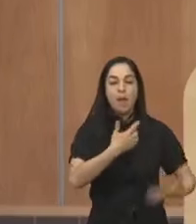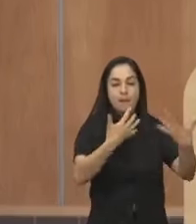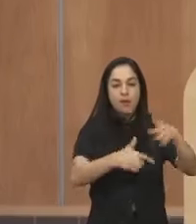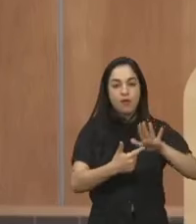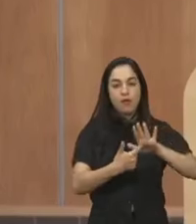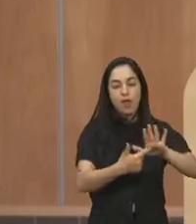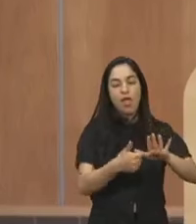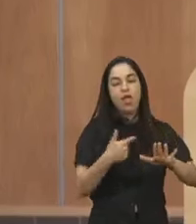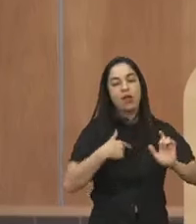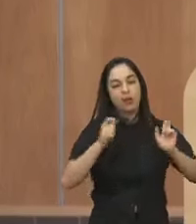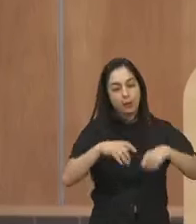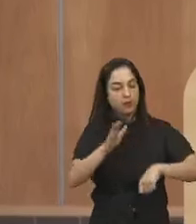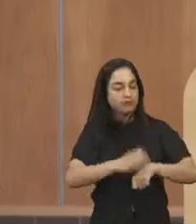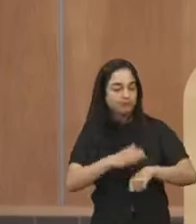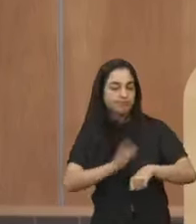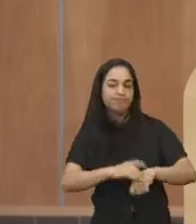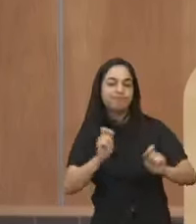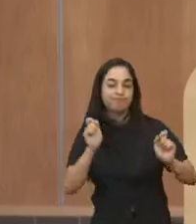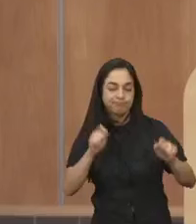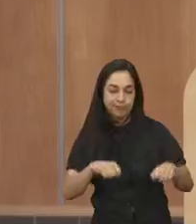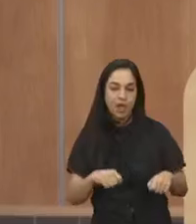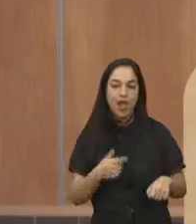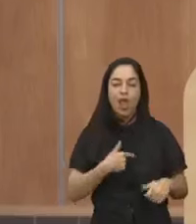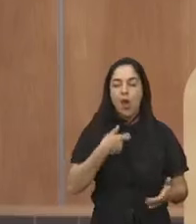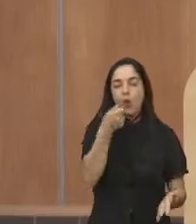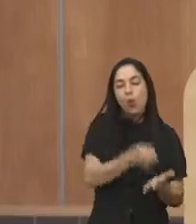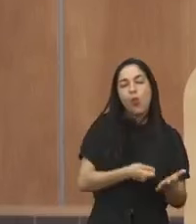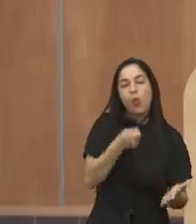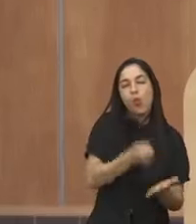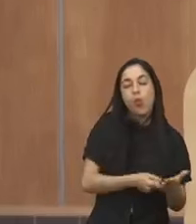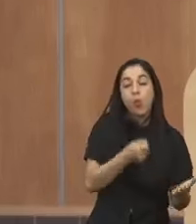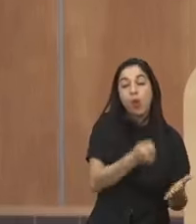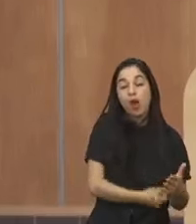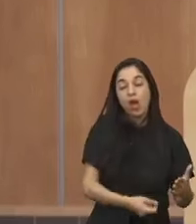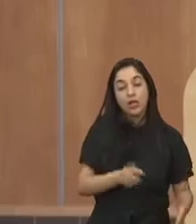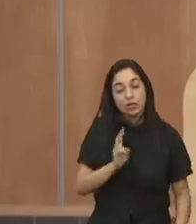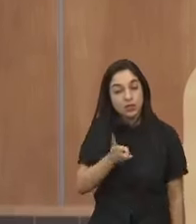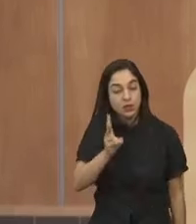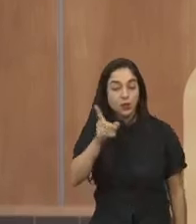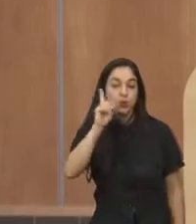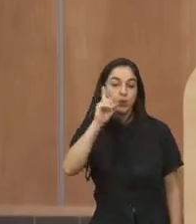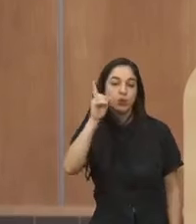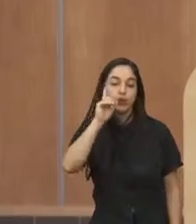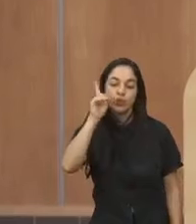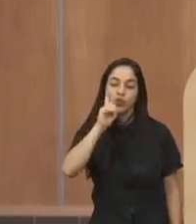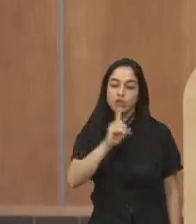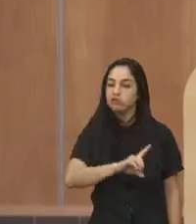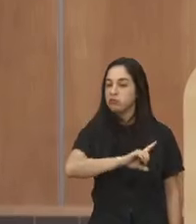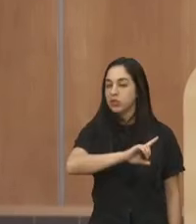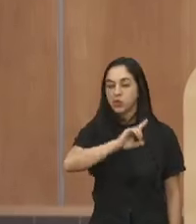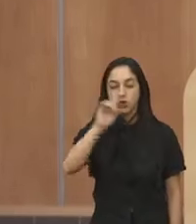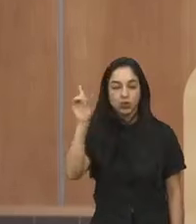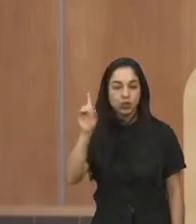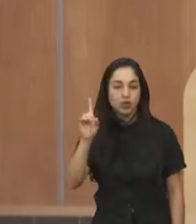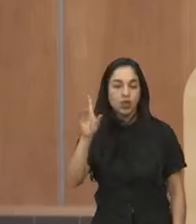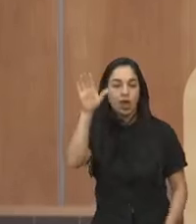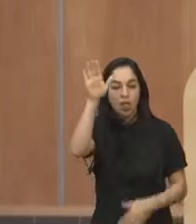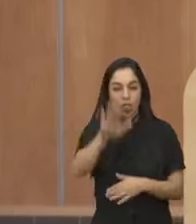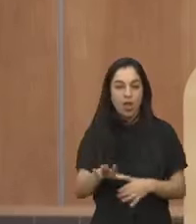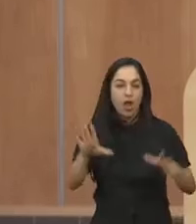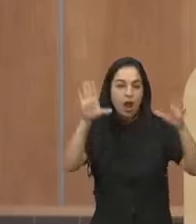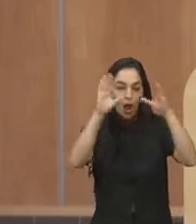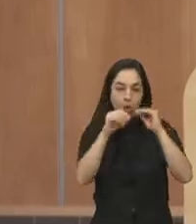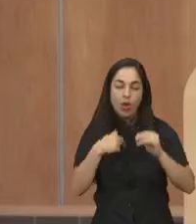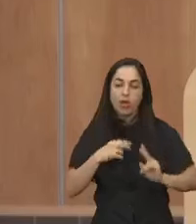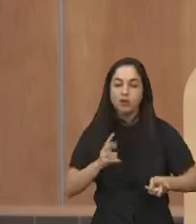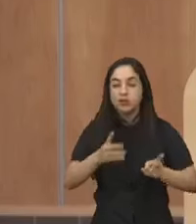subprefeito é capaz de fazer muito mais. Lutei incansavelmente, sempre de dia, tarde, à noite, e sempre lutei,